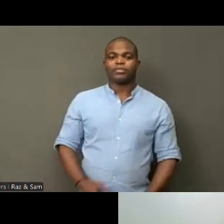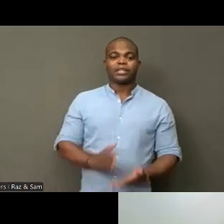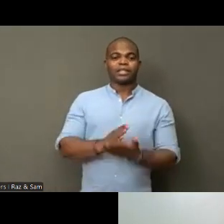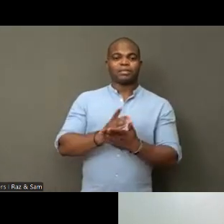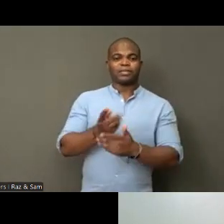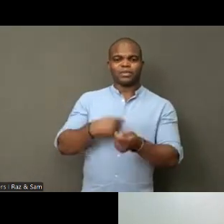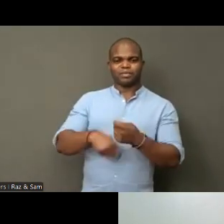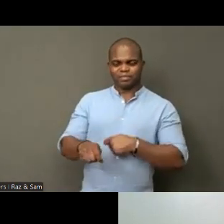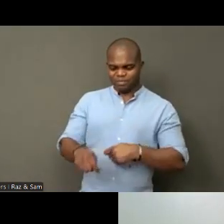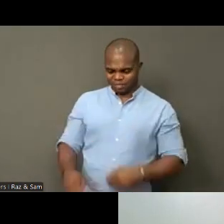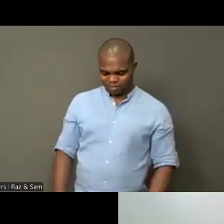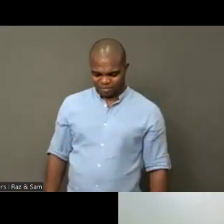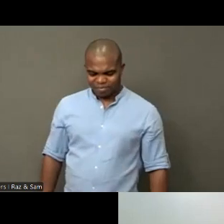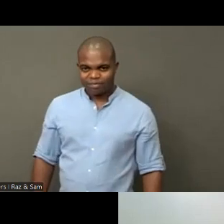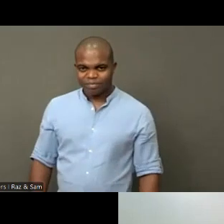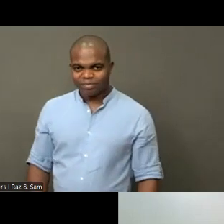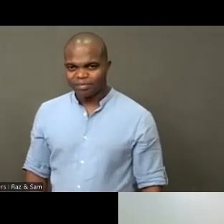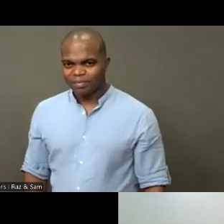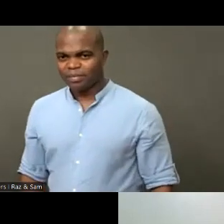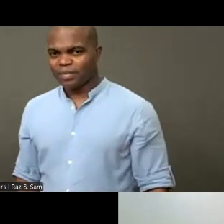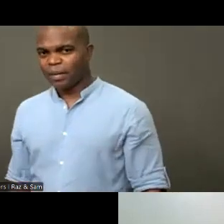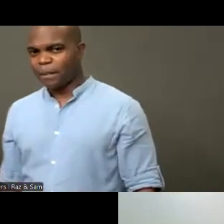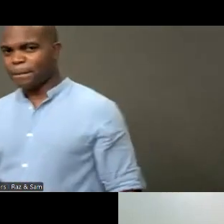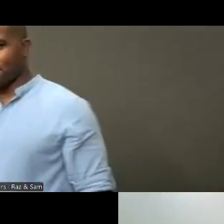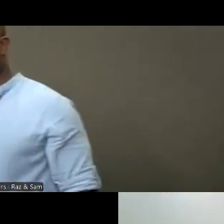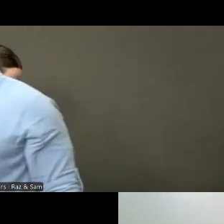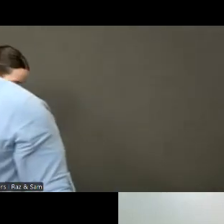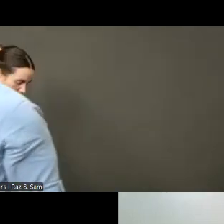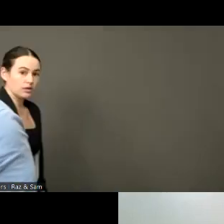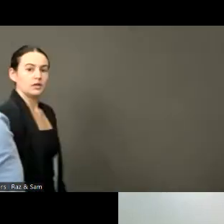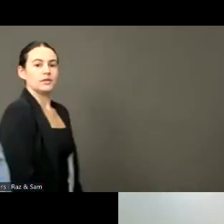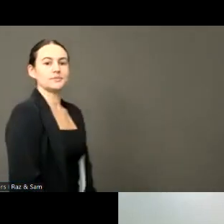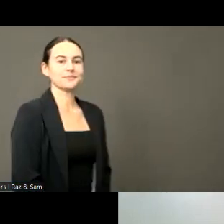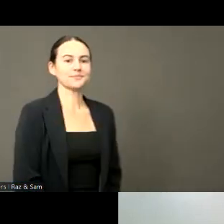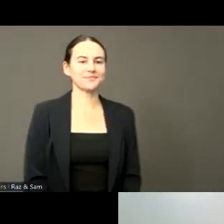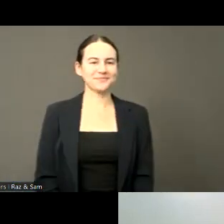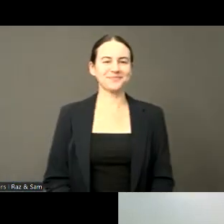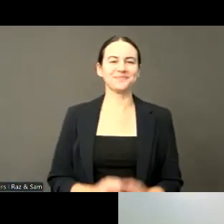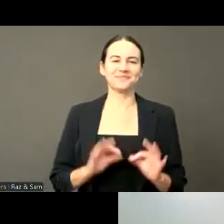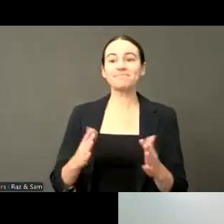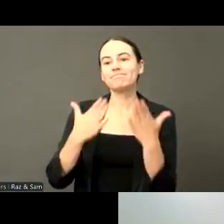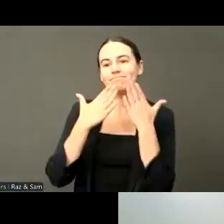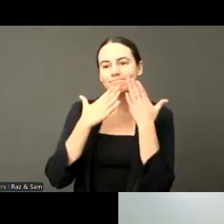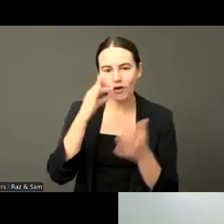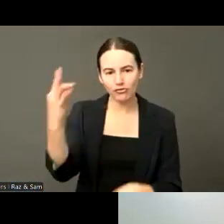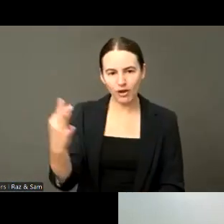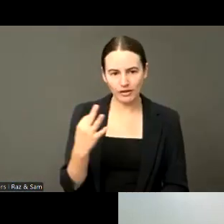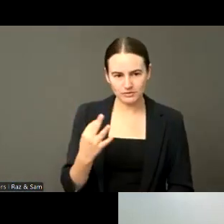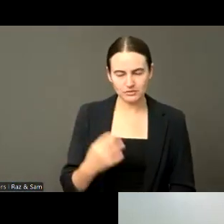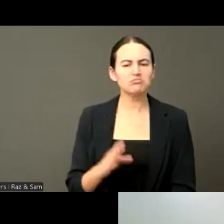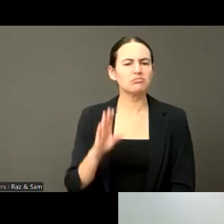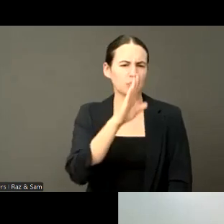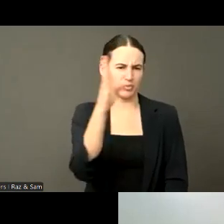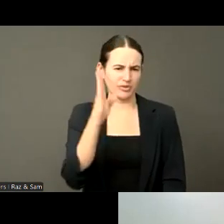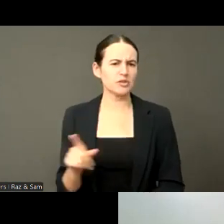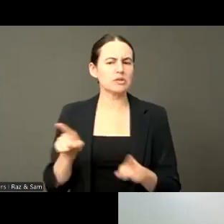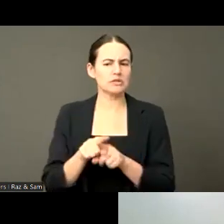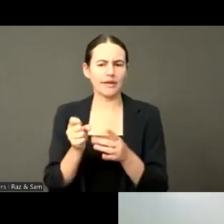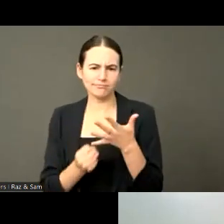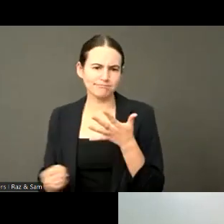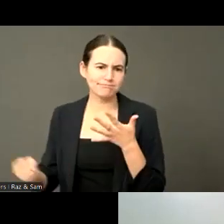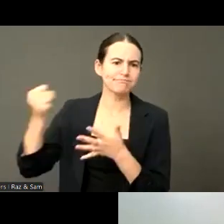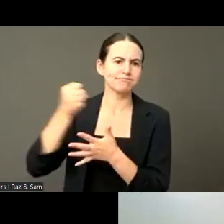O Brasil tem também priorizado as parcerias público-privadas, especialmente no que